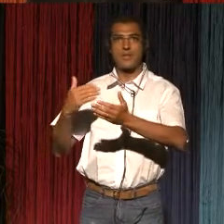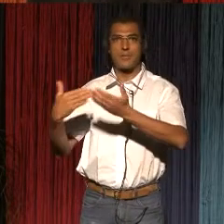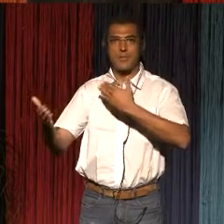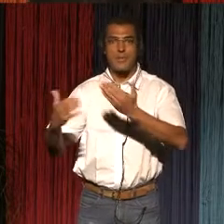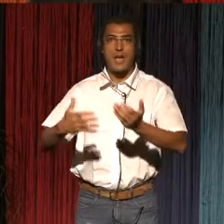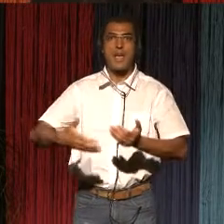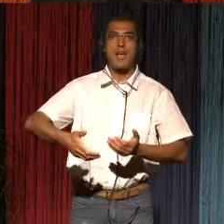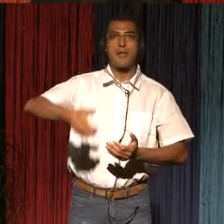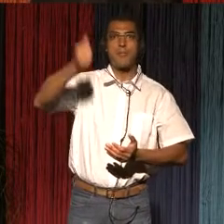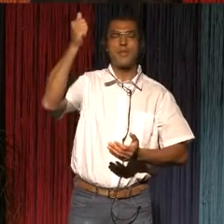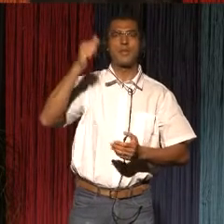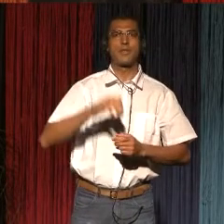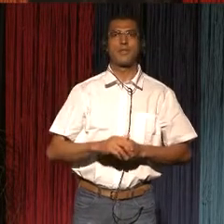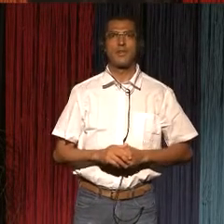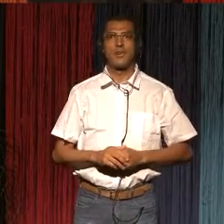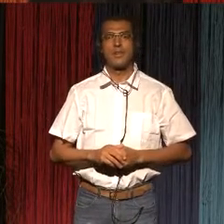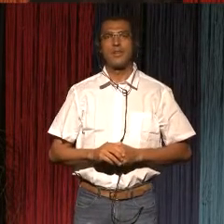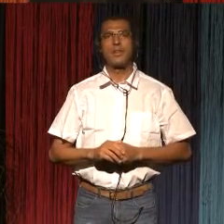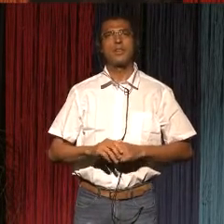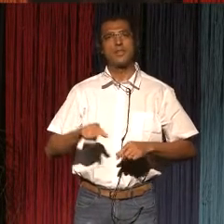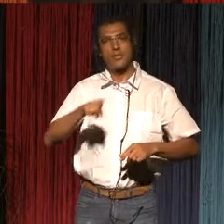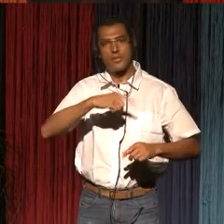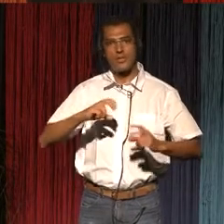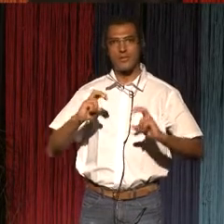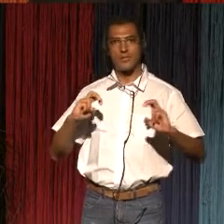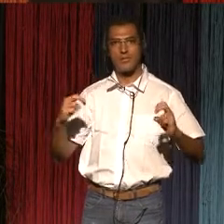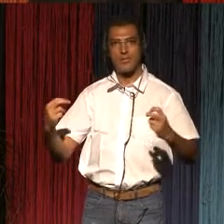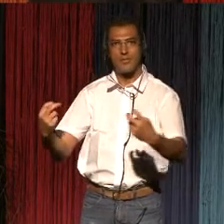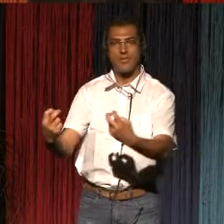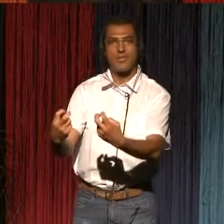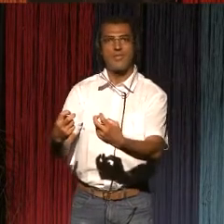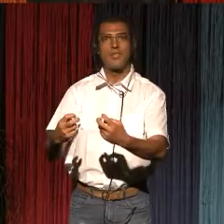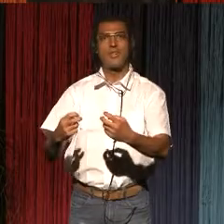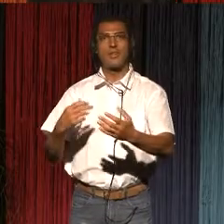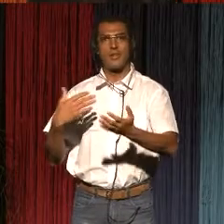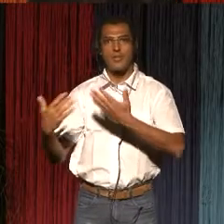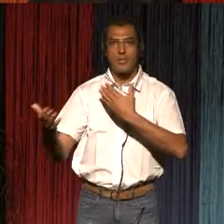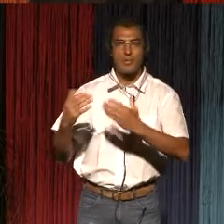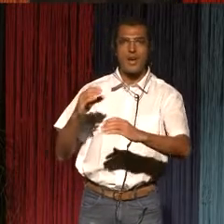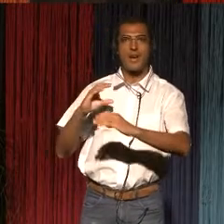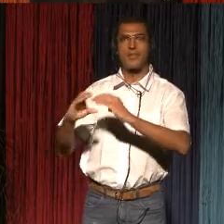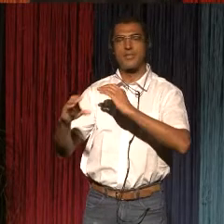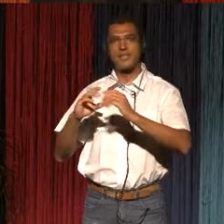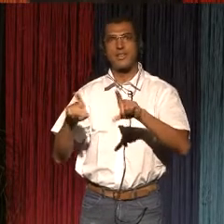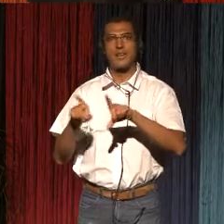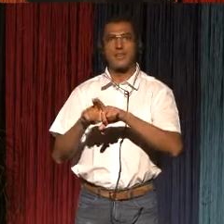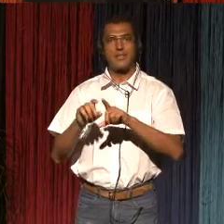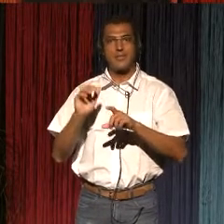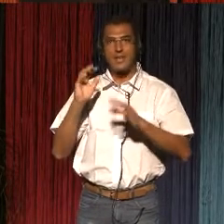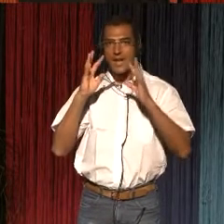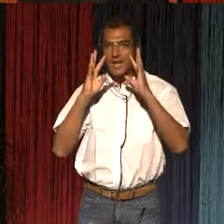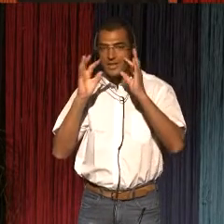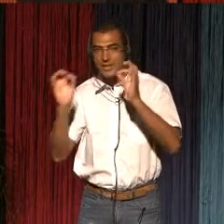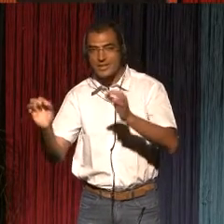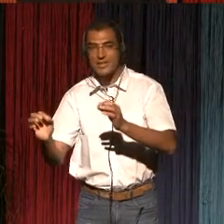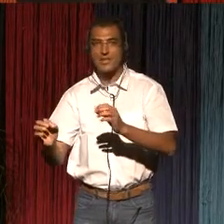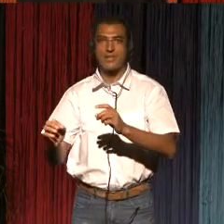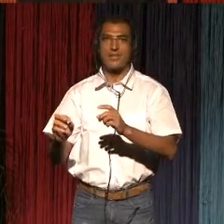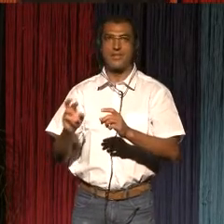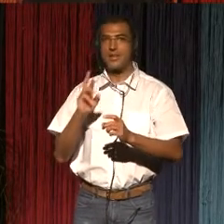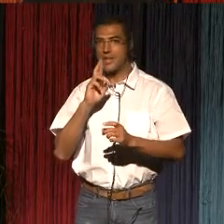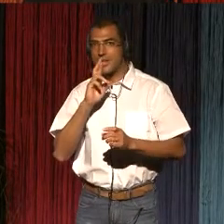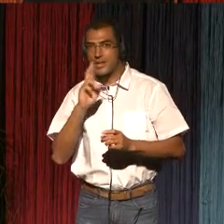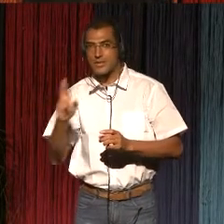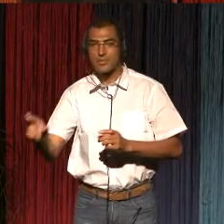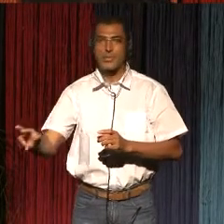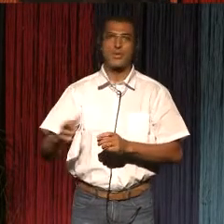de rodadas de conversa, não é a gente falar para a criança, não, é escutar, responder, é isso que faz com que